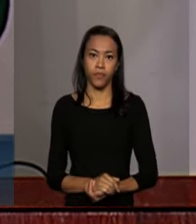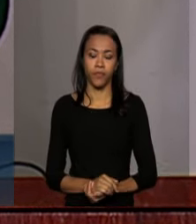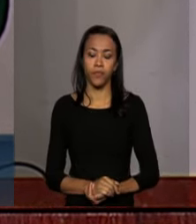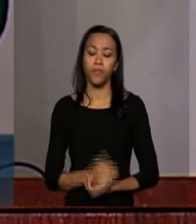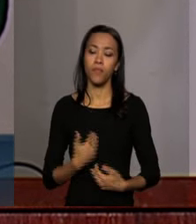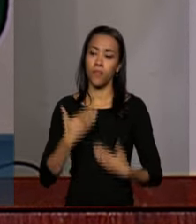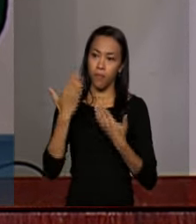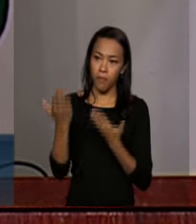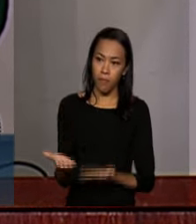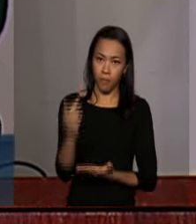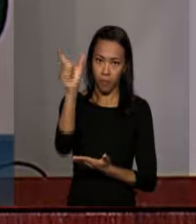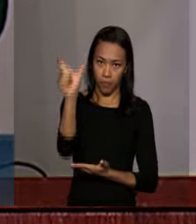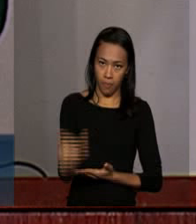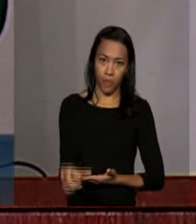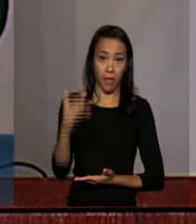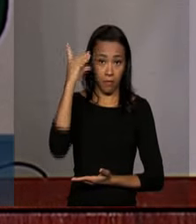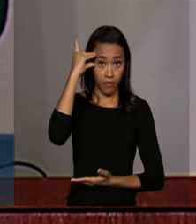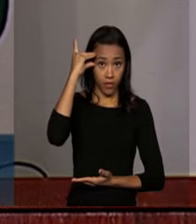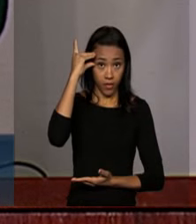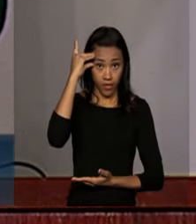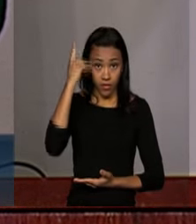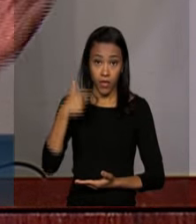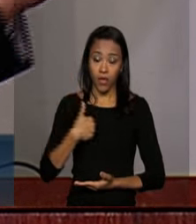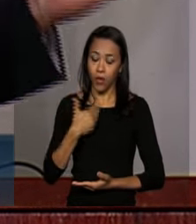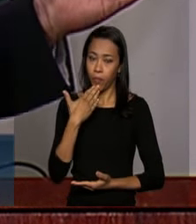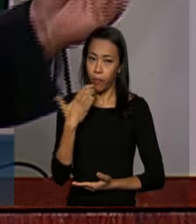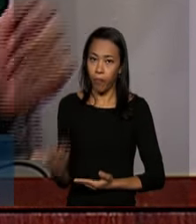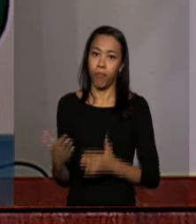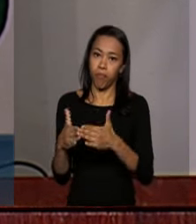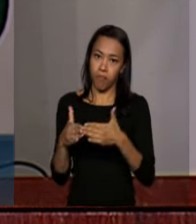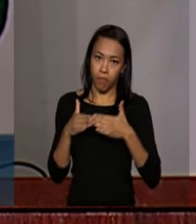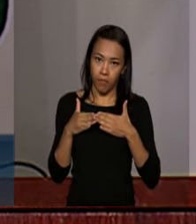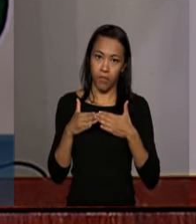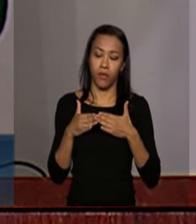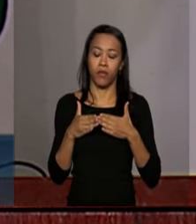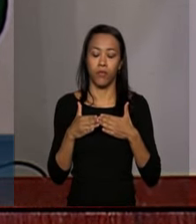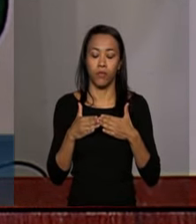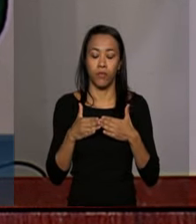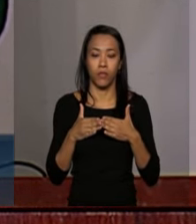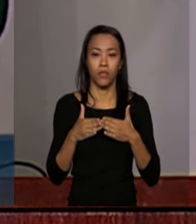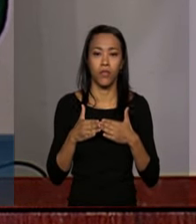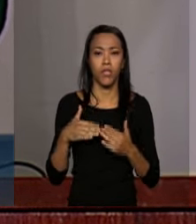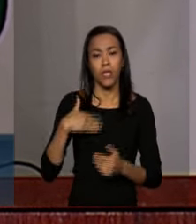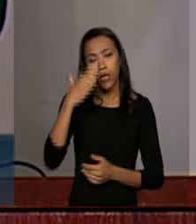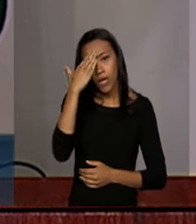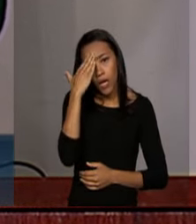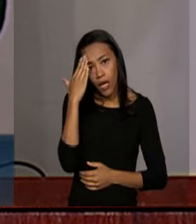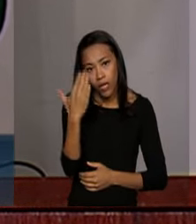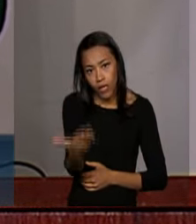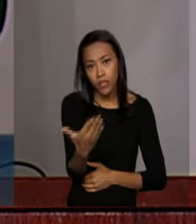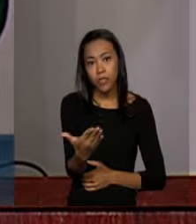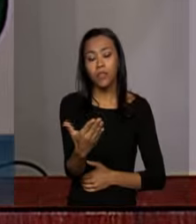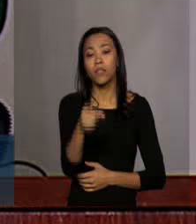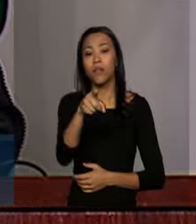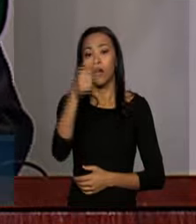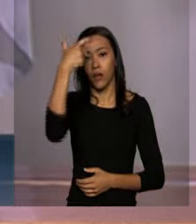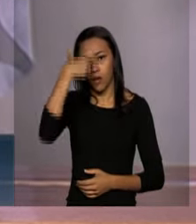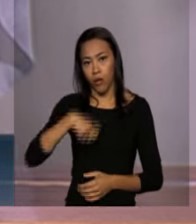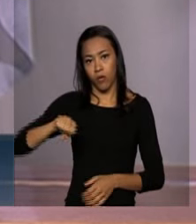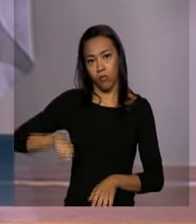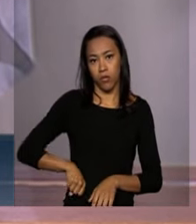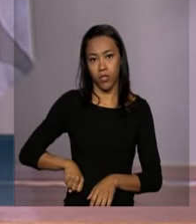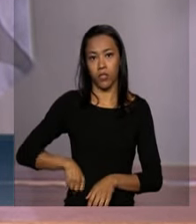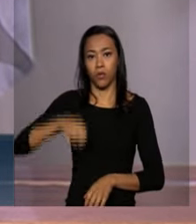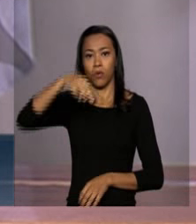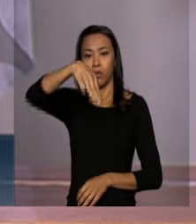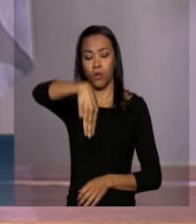Senhora Presidenta, peço permissão a Vossa Excelência para fazer um agradecimento ao embaixador Gonçalo Mourão, por meio de